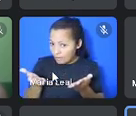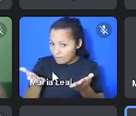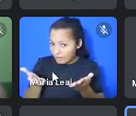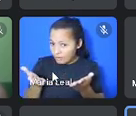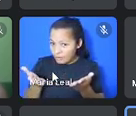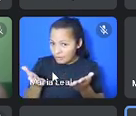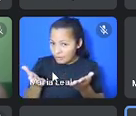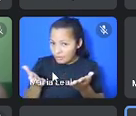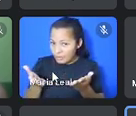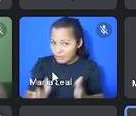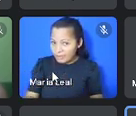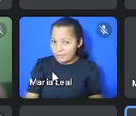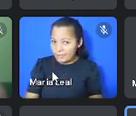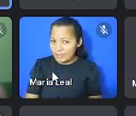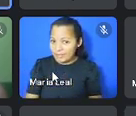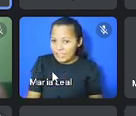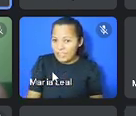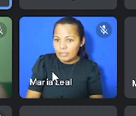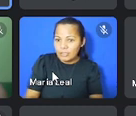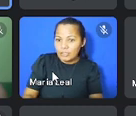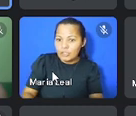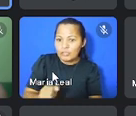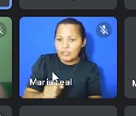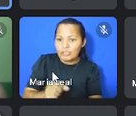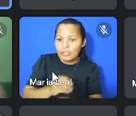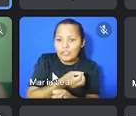A propriedade distributiva?